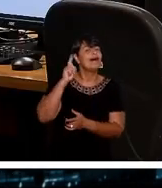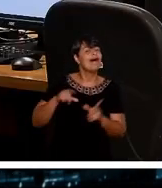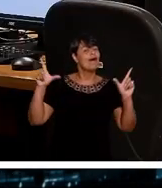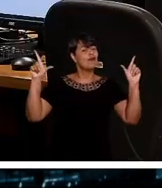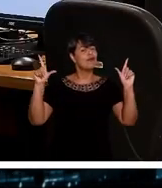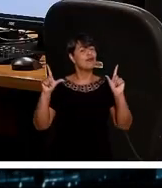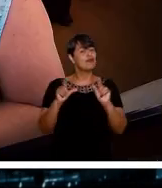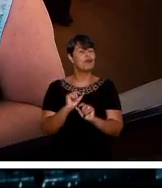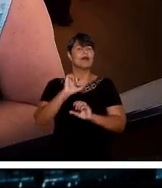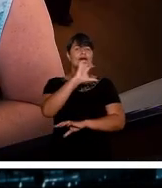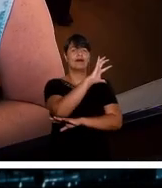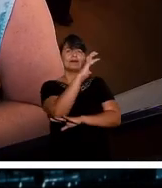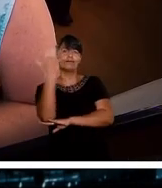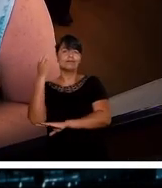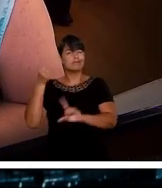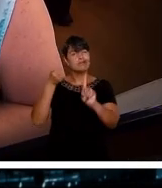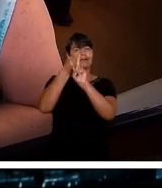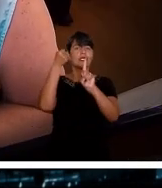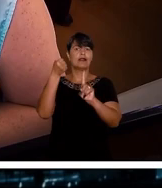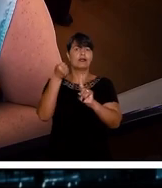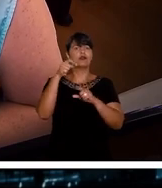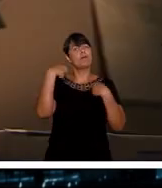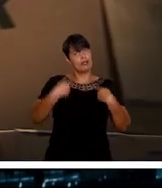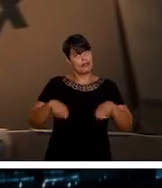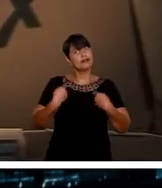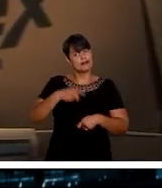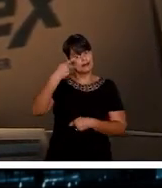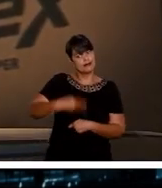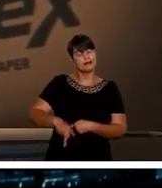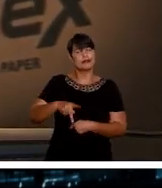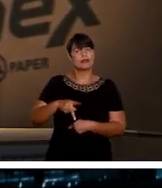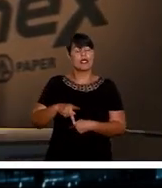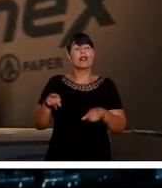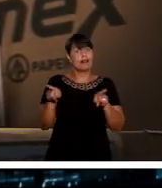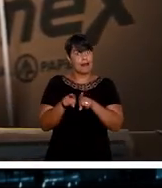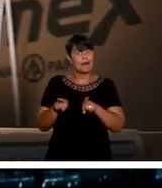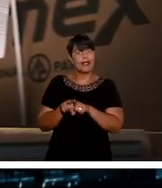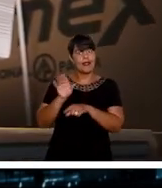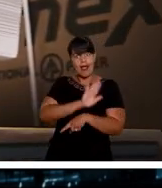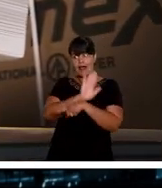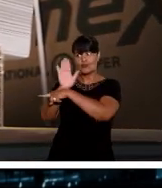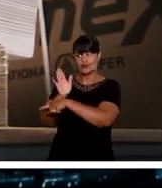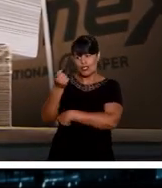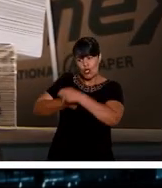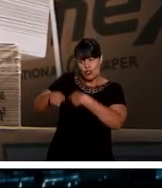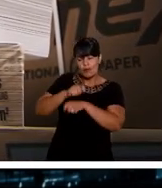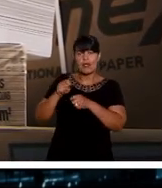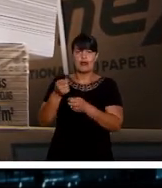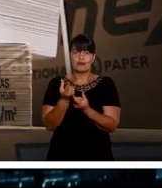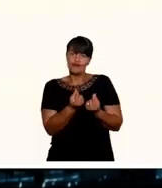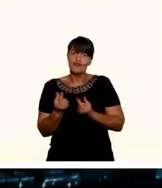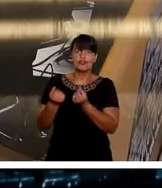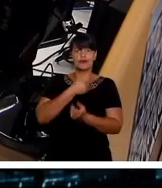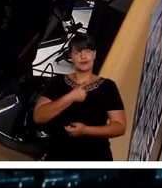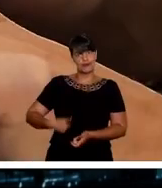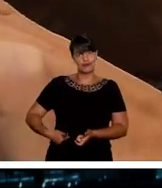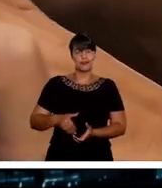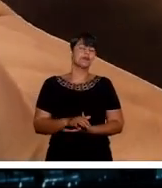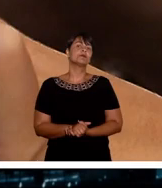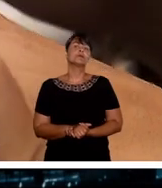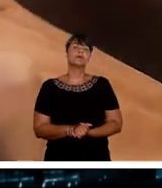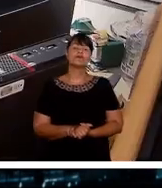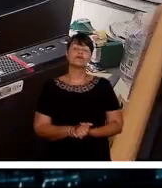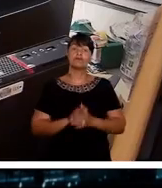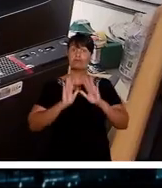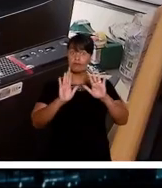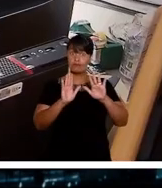impactos ambientais, inerentes ao funcionamento do órgão e na economia de recursos públicos. A produção